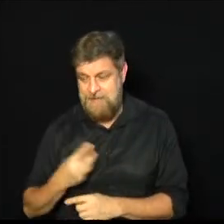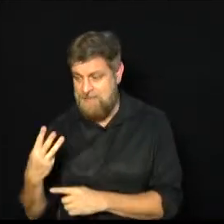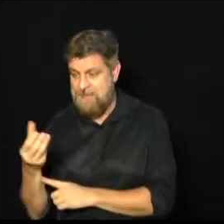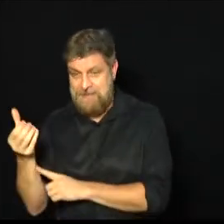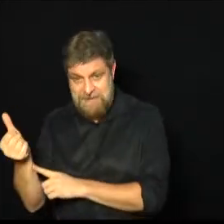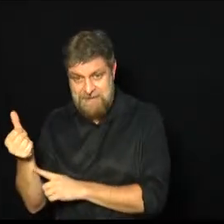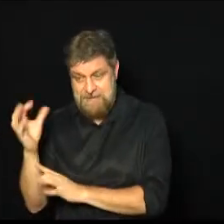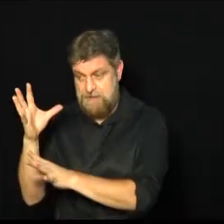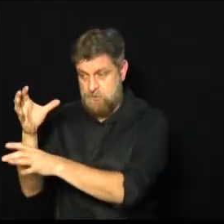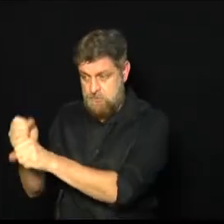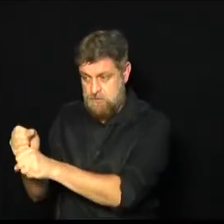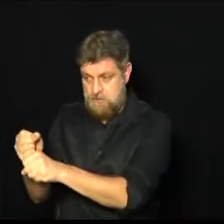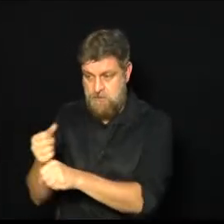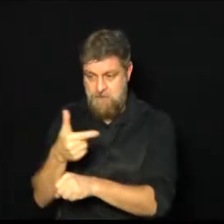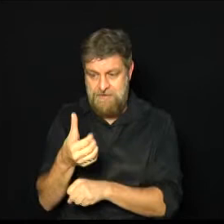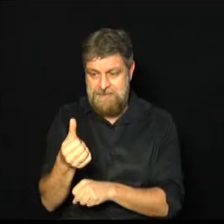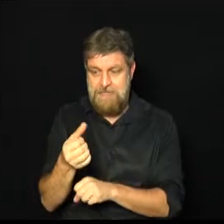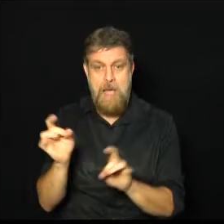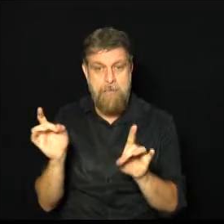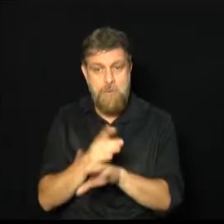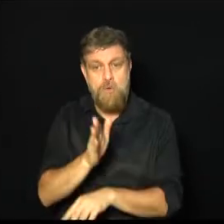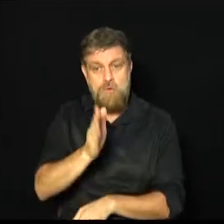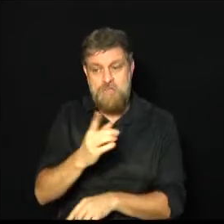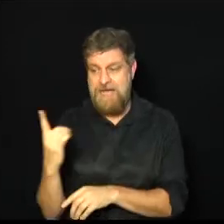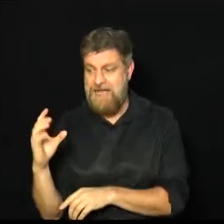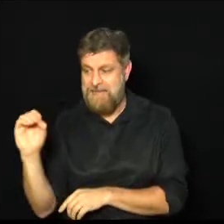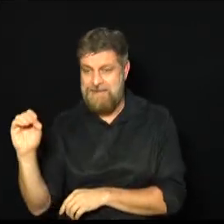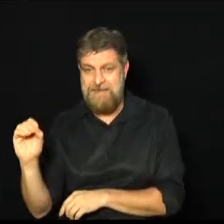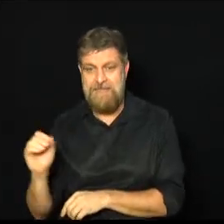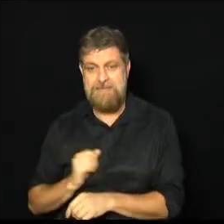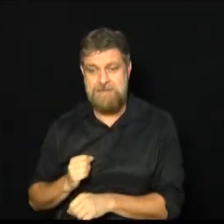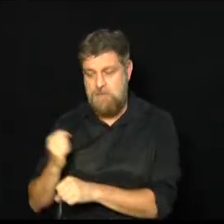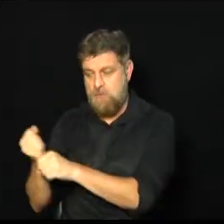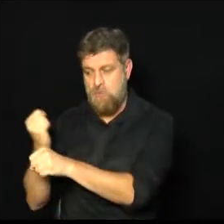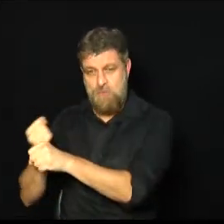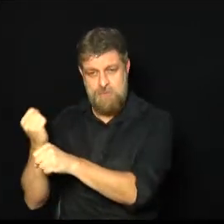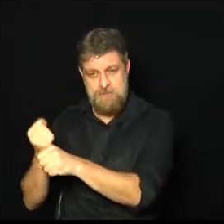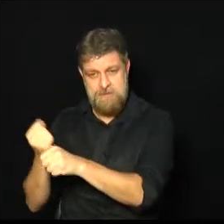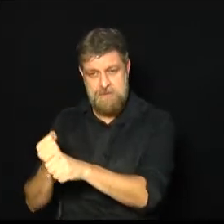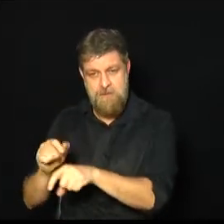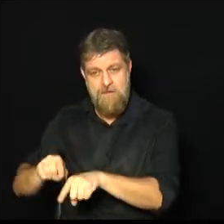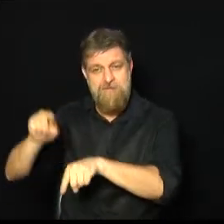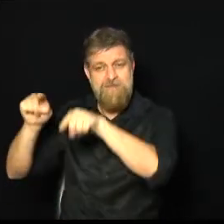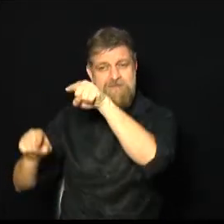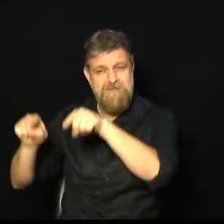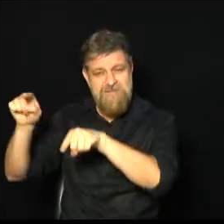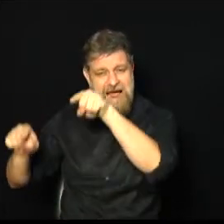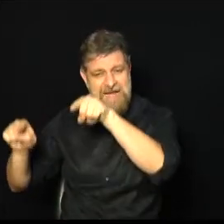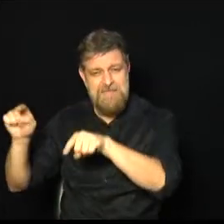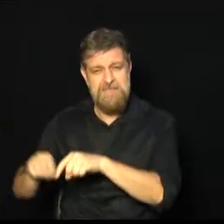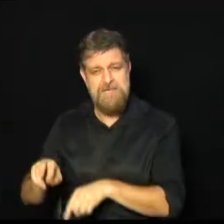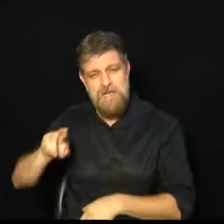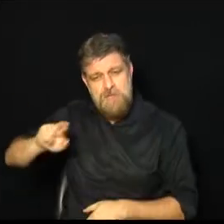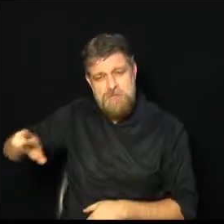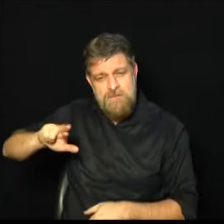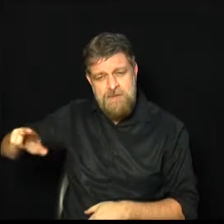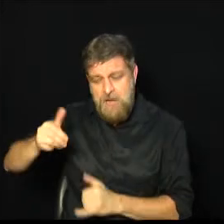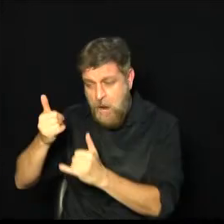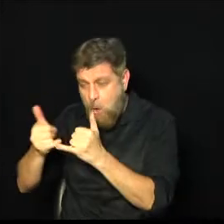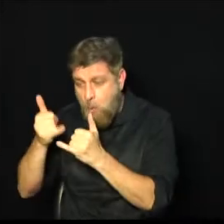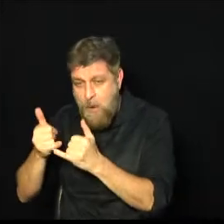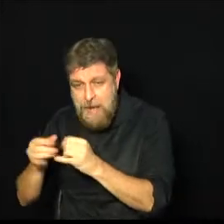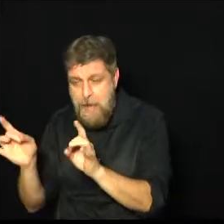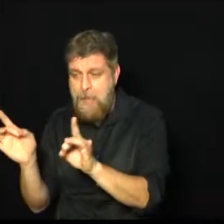estações, essas 10 estão em diferentes fases de construção, umas perto de concluir, outras em fase